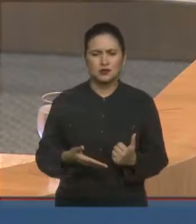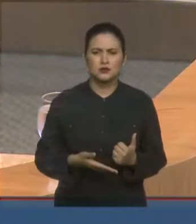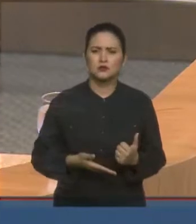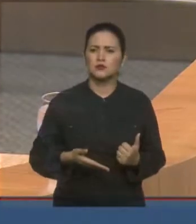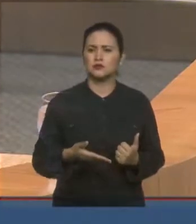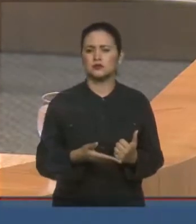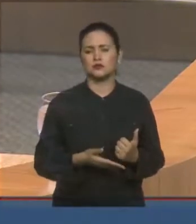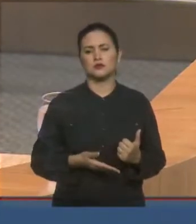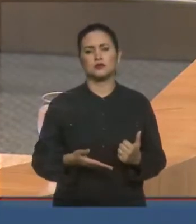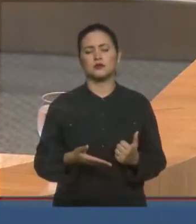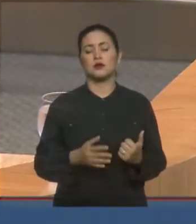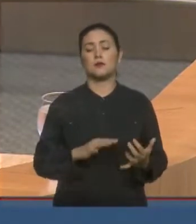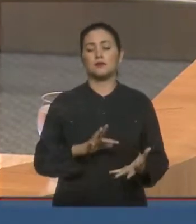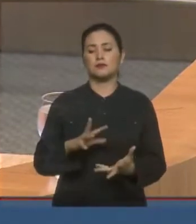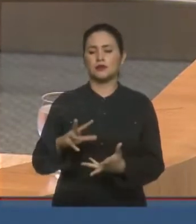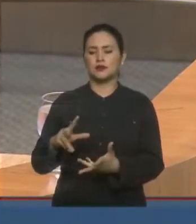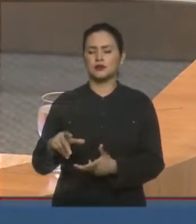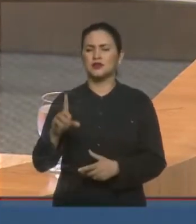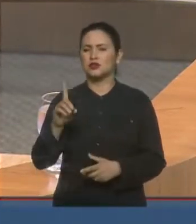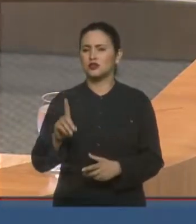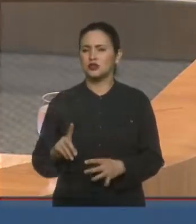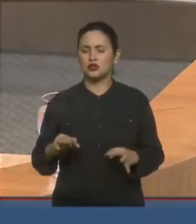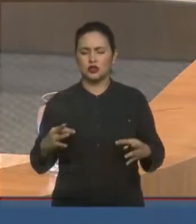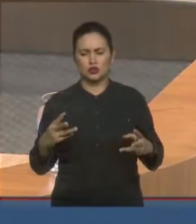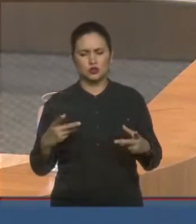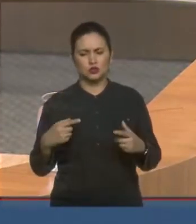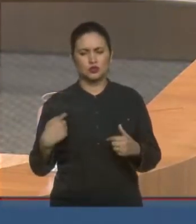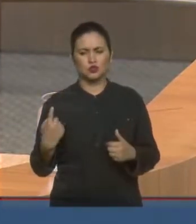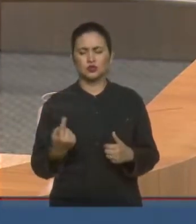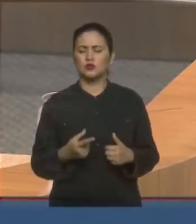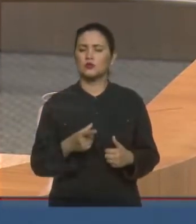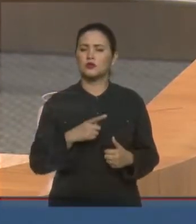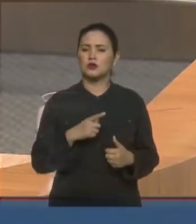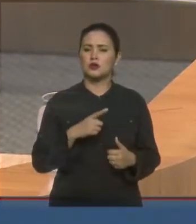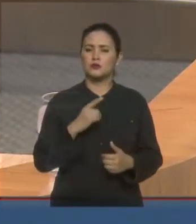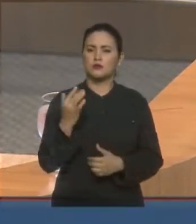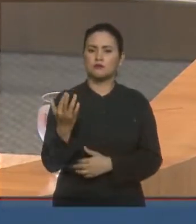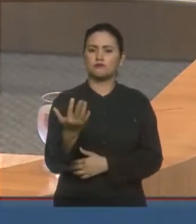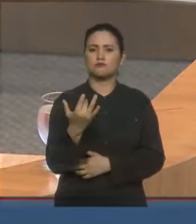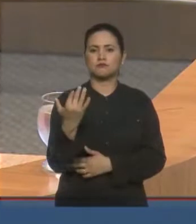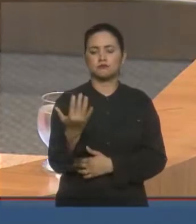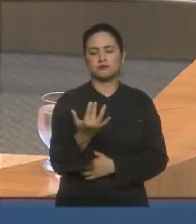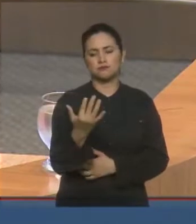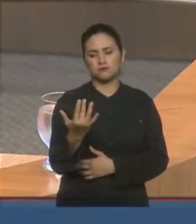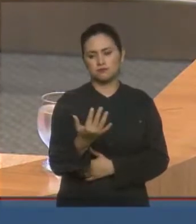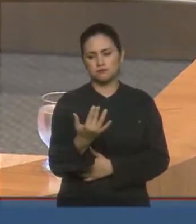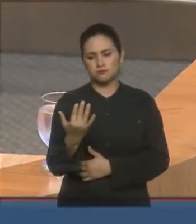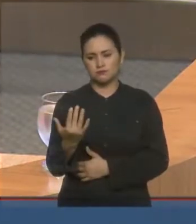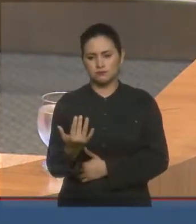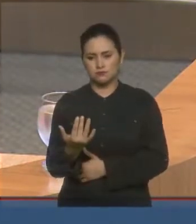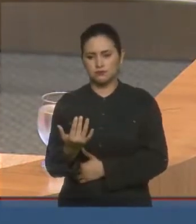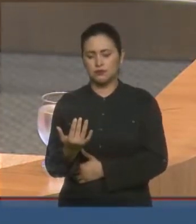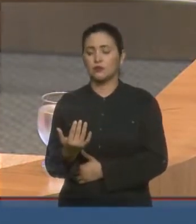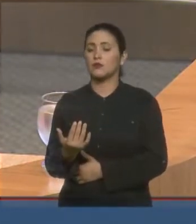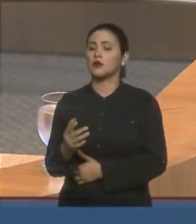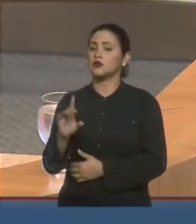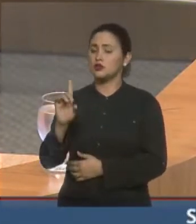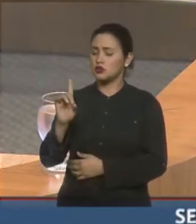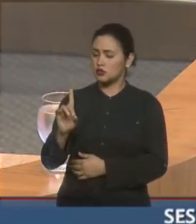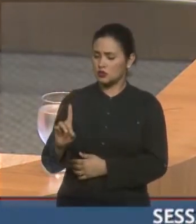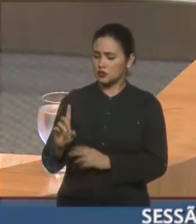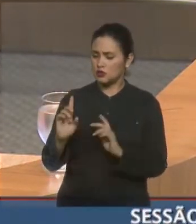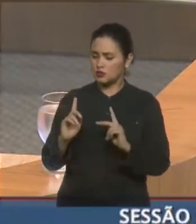ao planeta, mas ao direito que todos nós temos ao meio ambiente, mas não apenas o nosso direito como seres